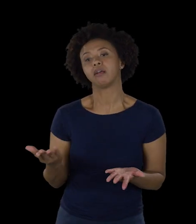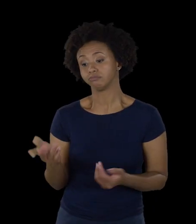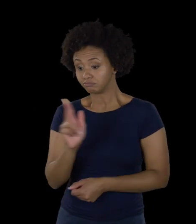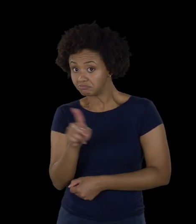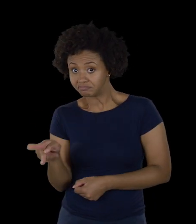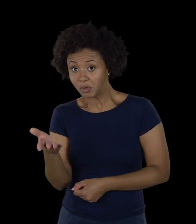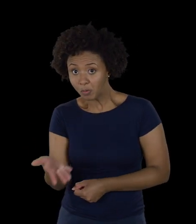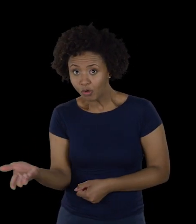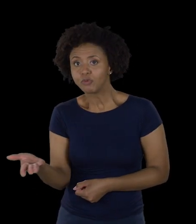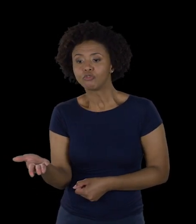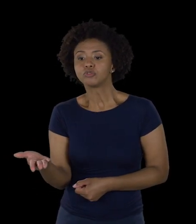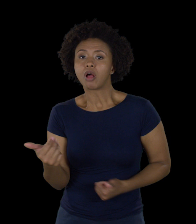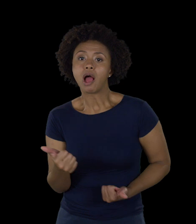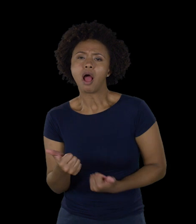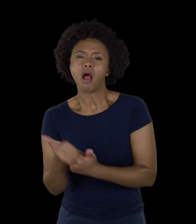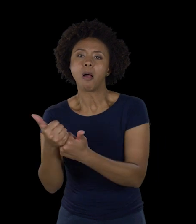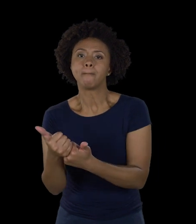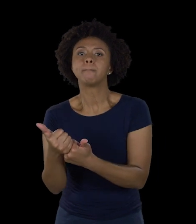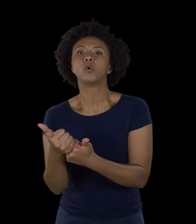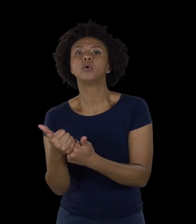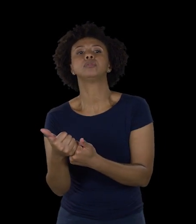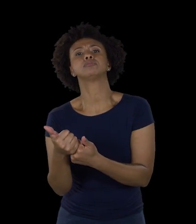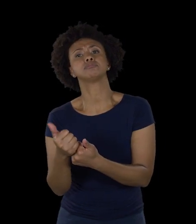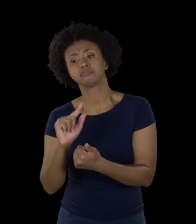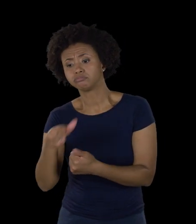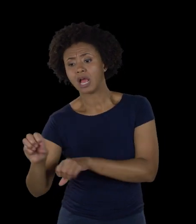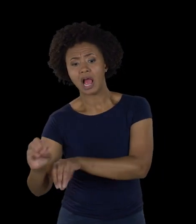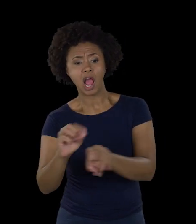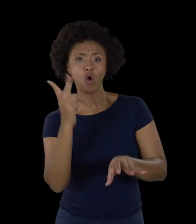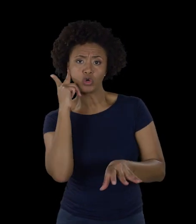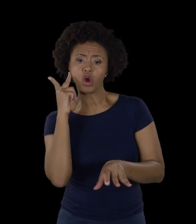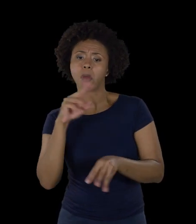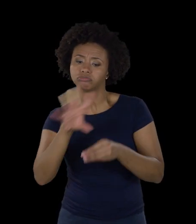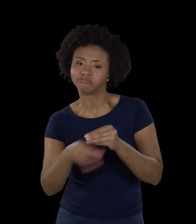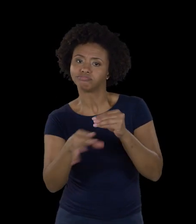esse conteúdo de educação financeira nas suas atividades cotidianas.